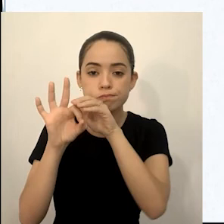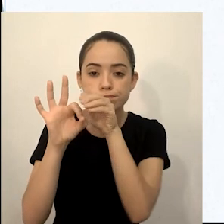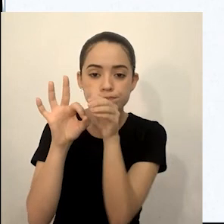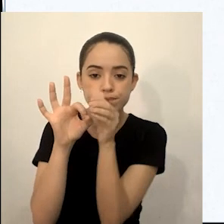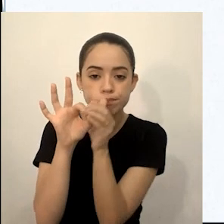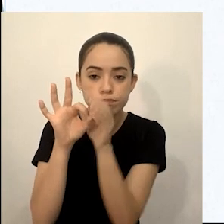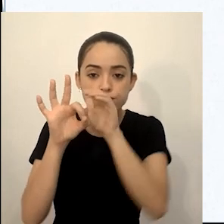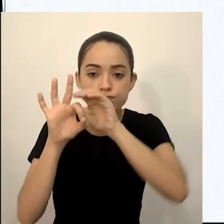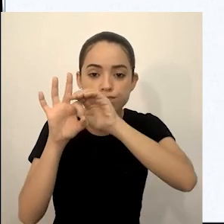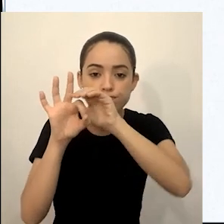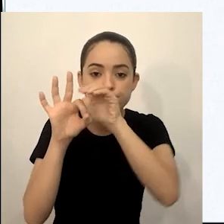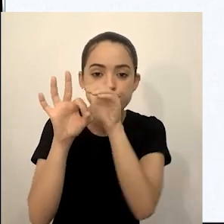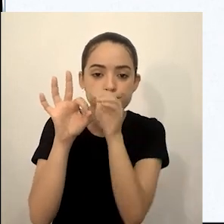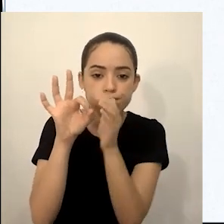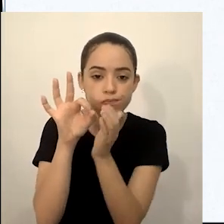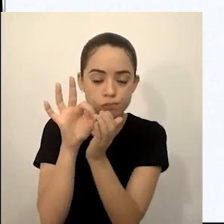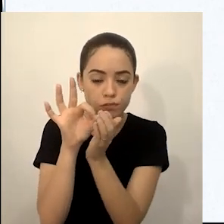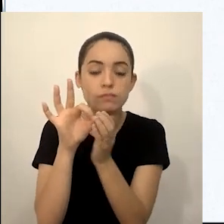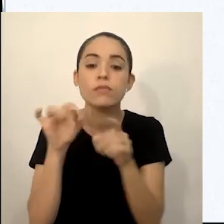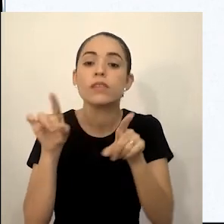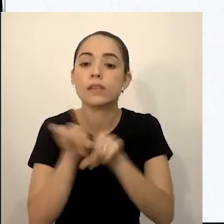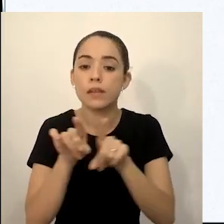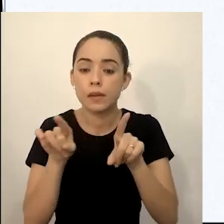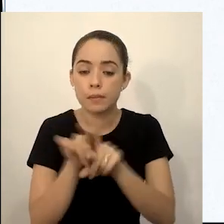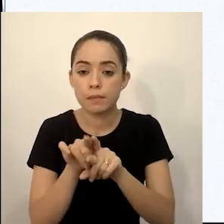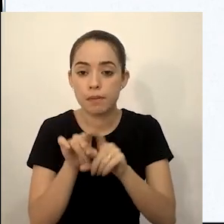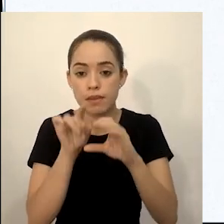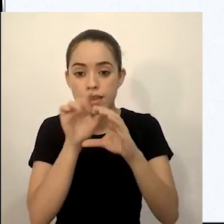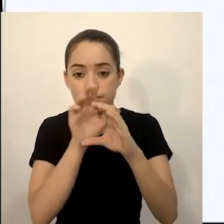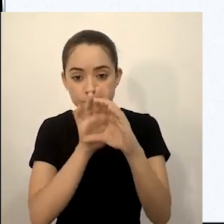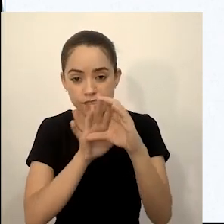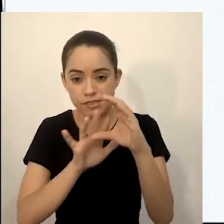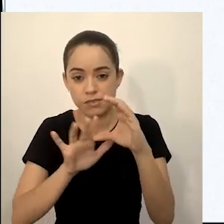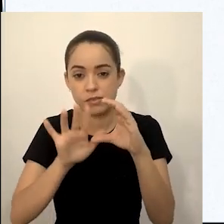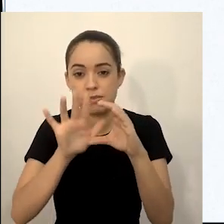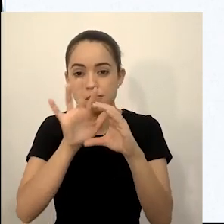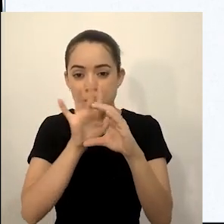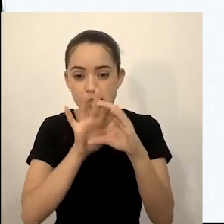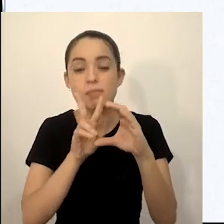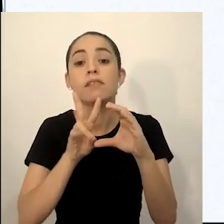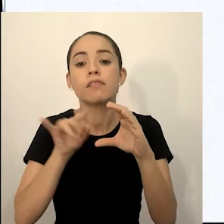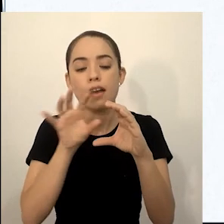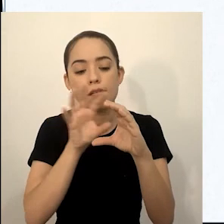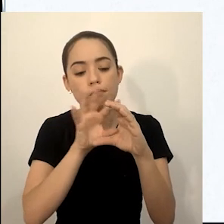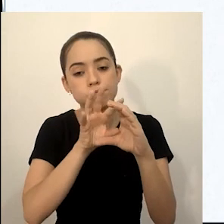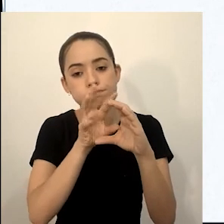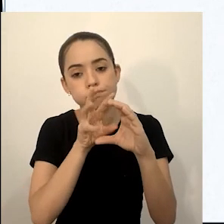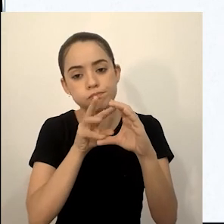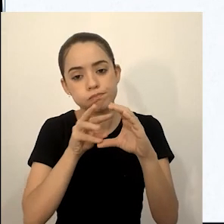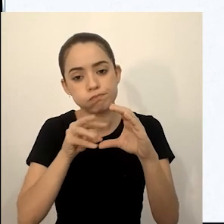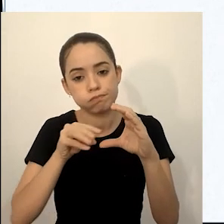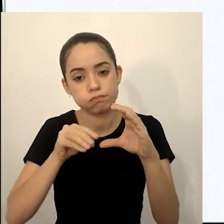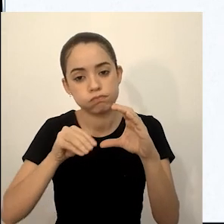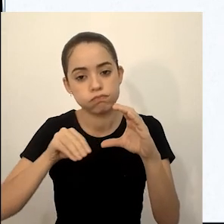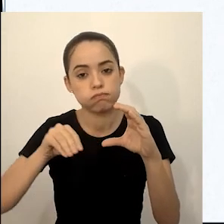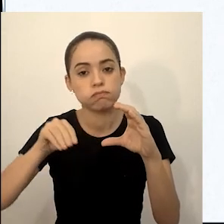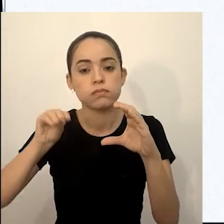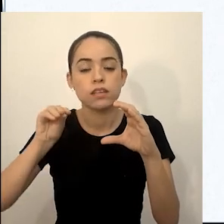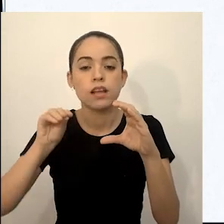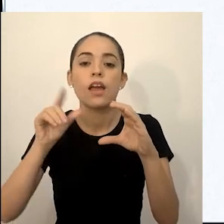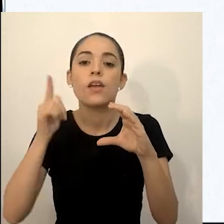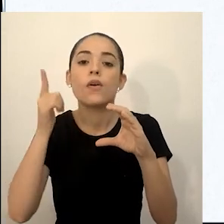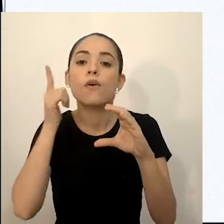condensado. Ao mesmo tempo, o citoplasma celular é